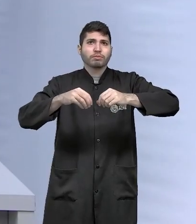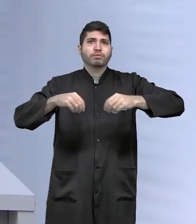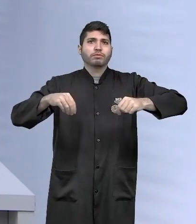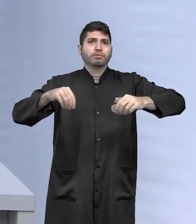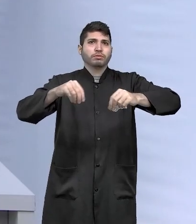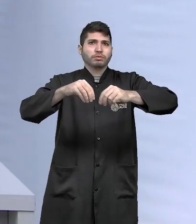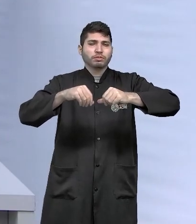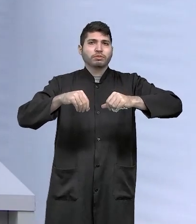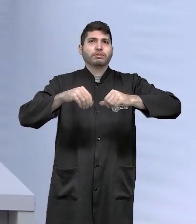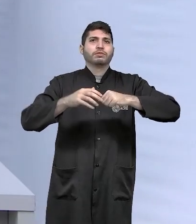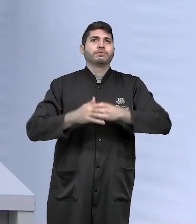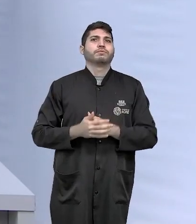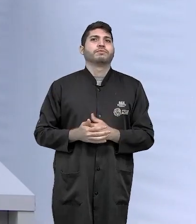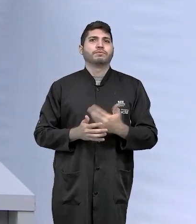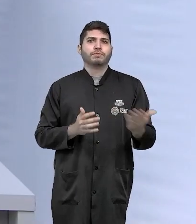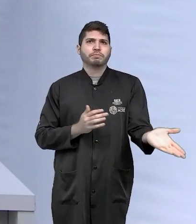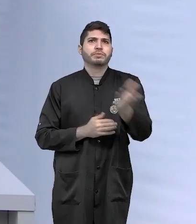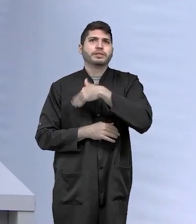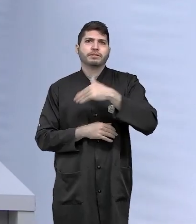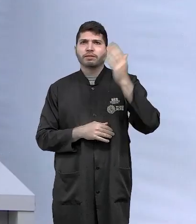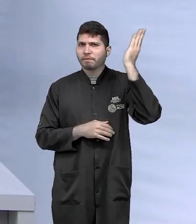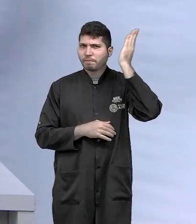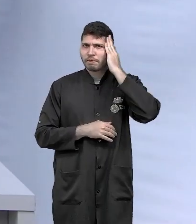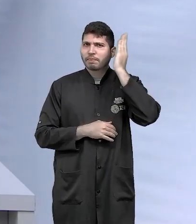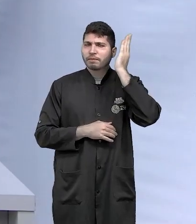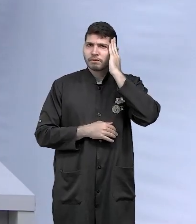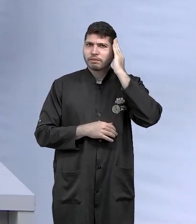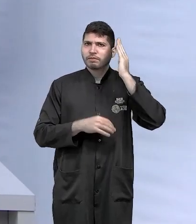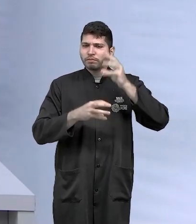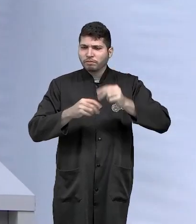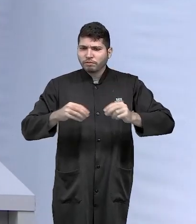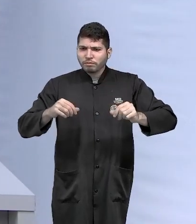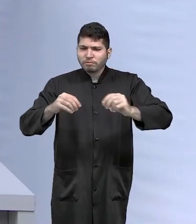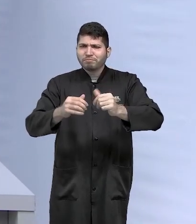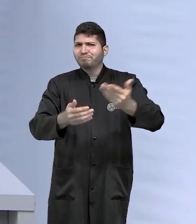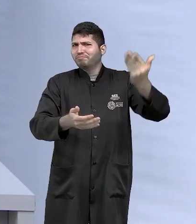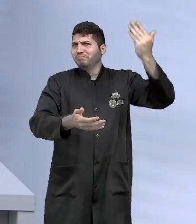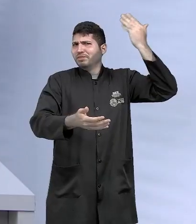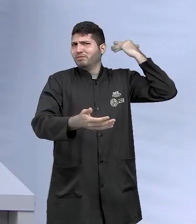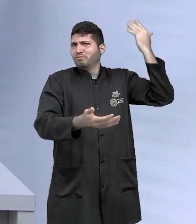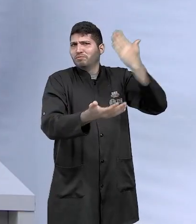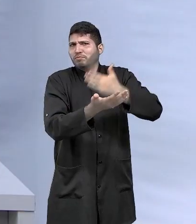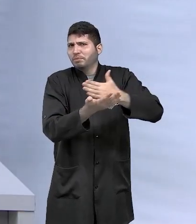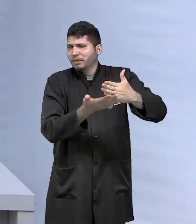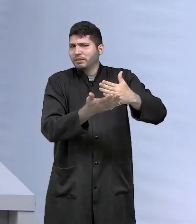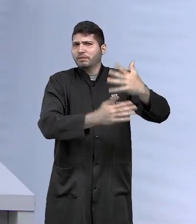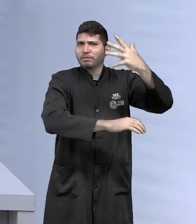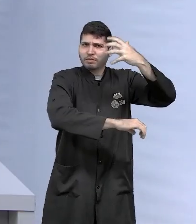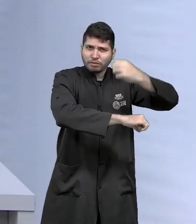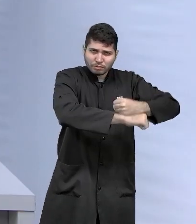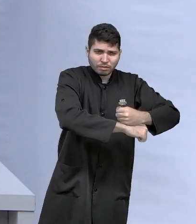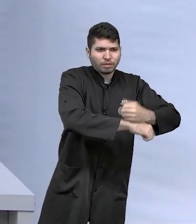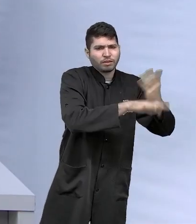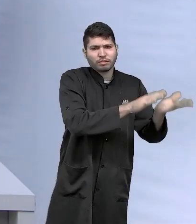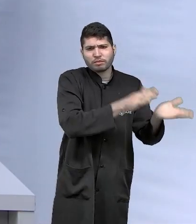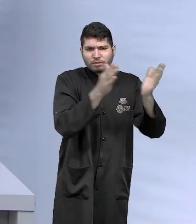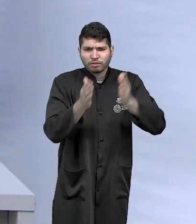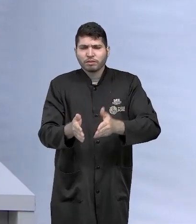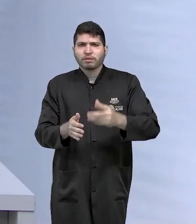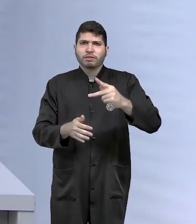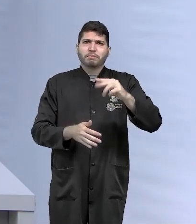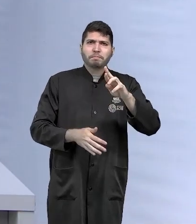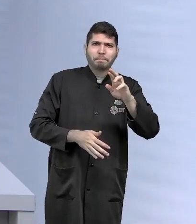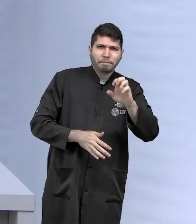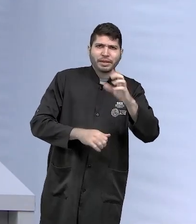vamos entender como a terra foi tratada no Brasil desde o início da colonização, passando pelo período pré-colonial, passando